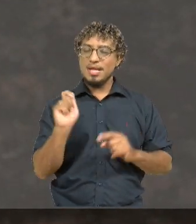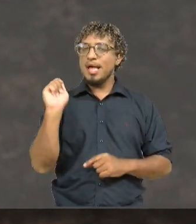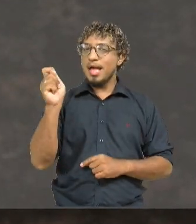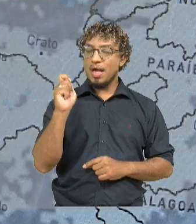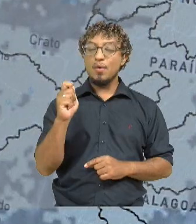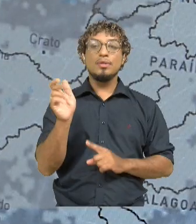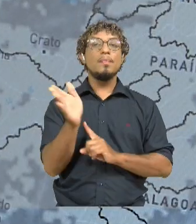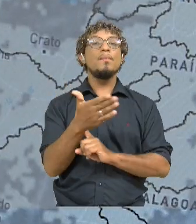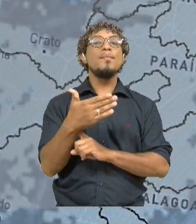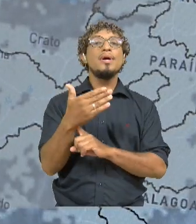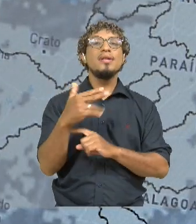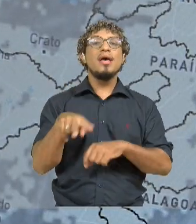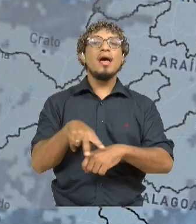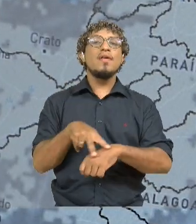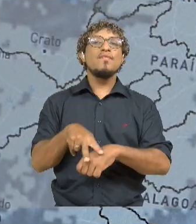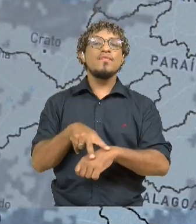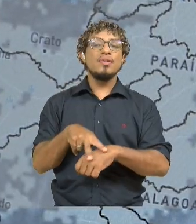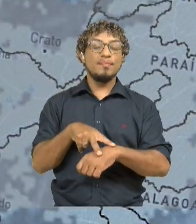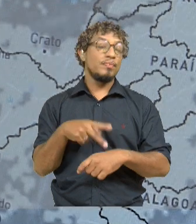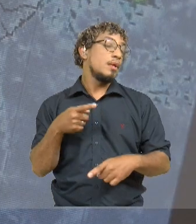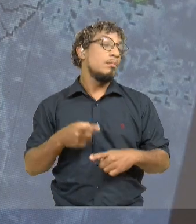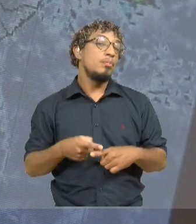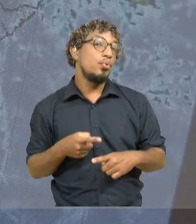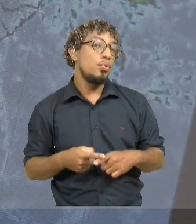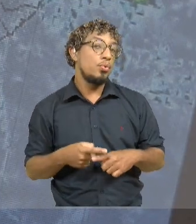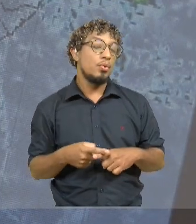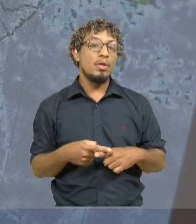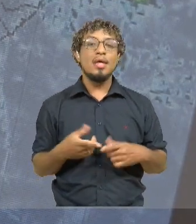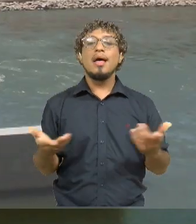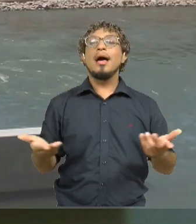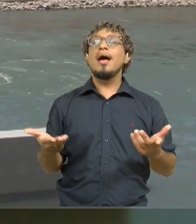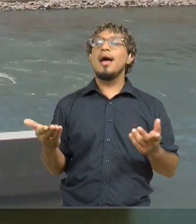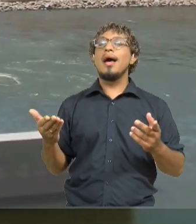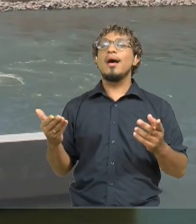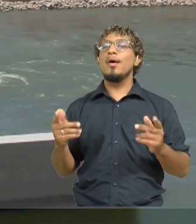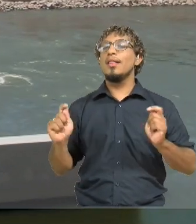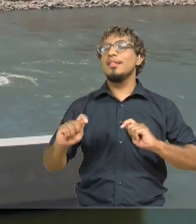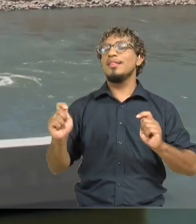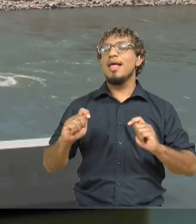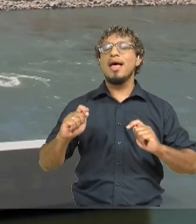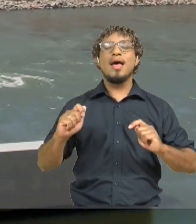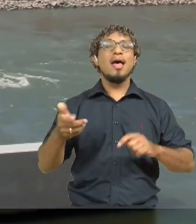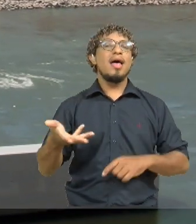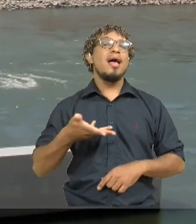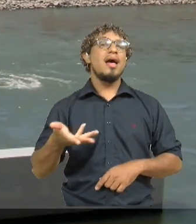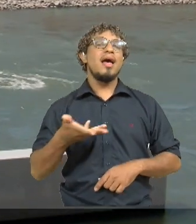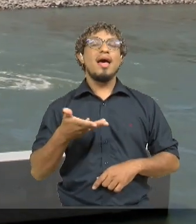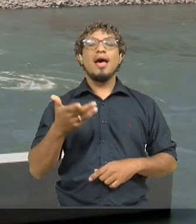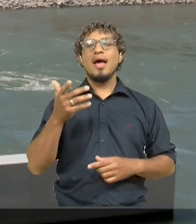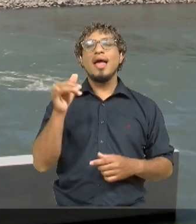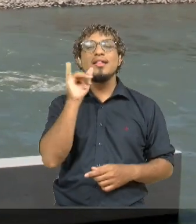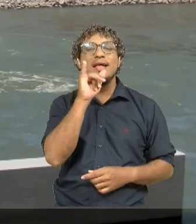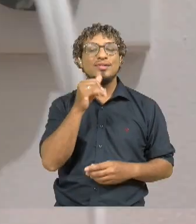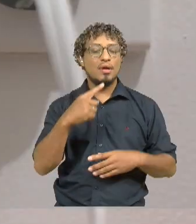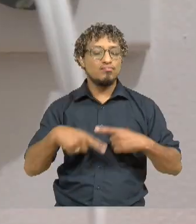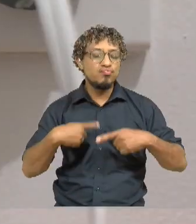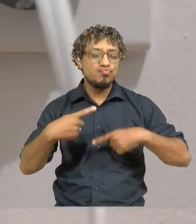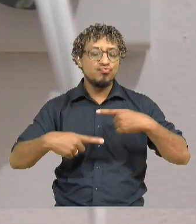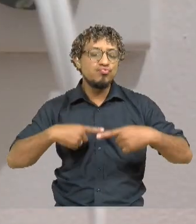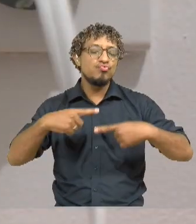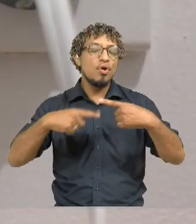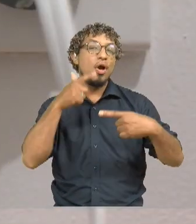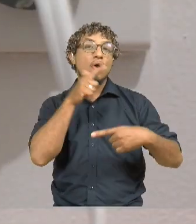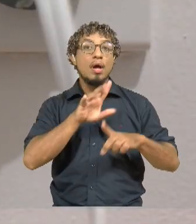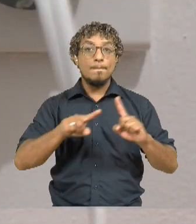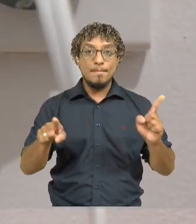bandeira verde. Isso será possível graças às condições favoráveis para a geração de energia no país. Mas, claro, quem